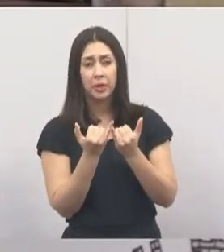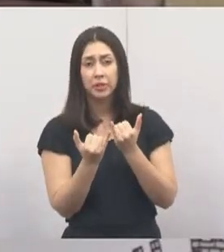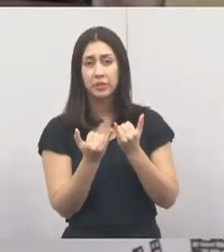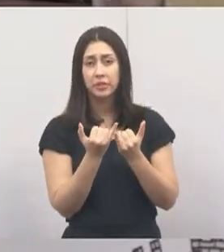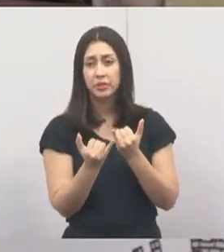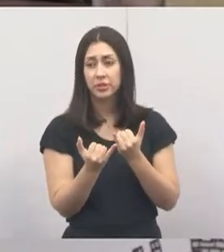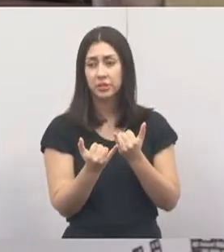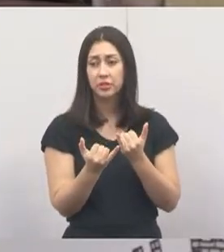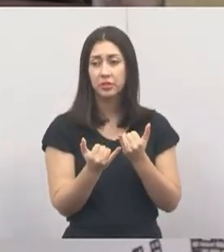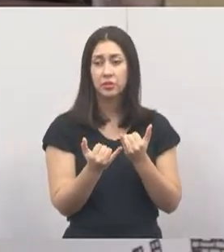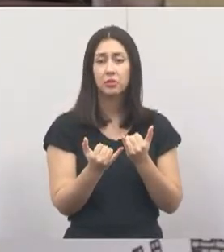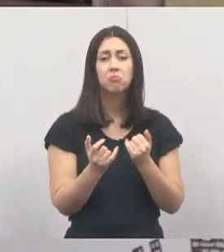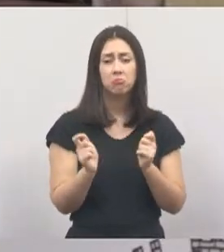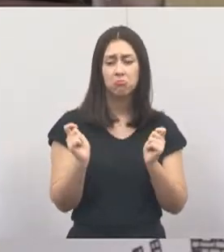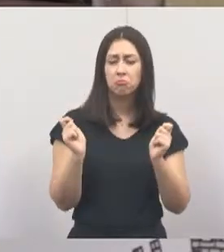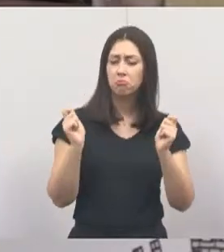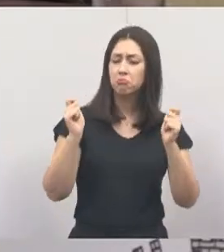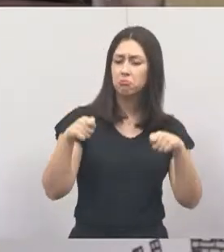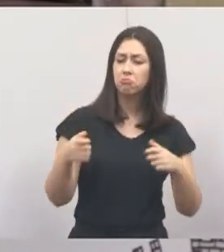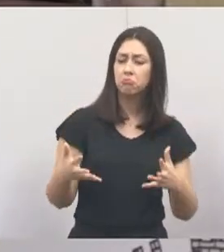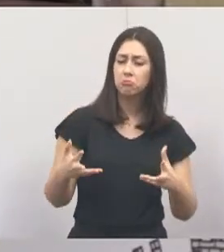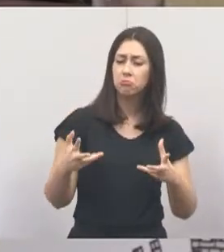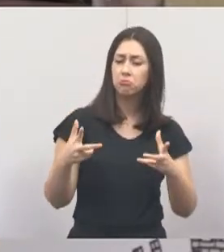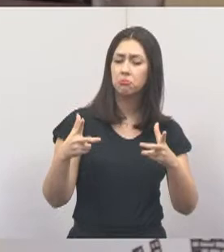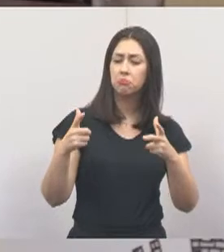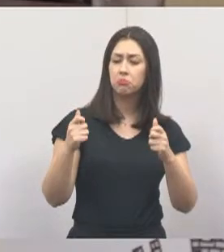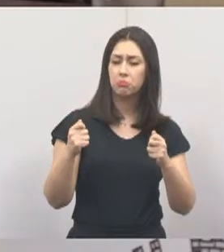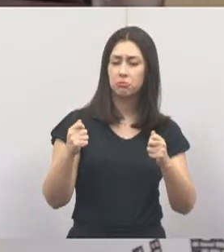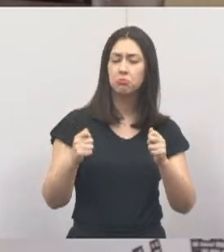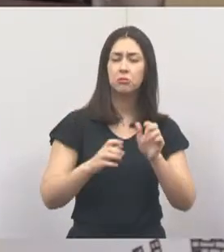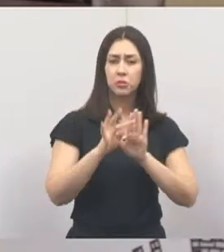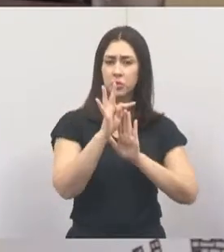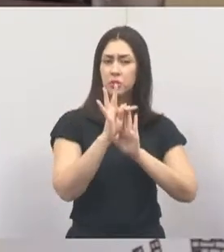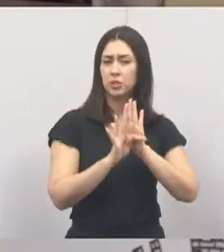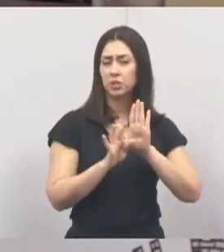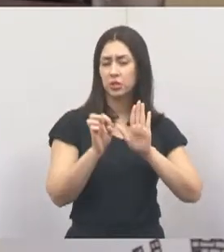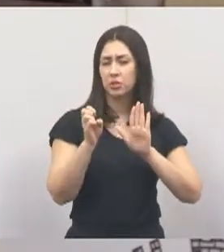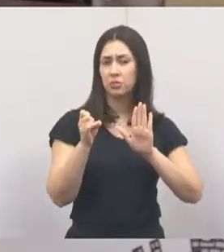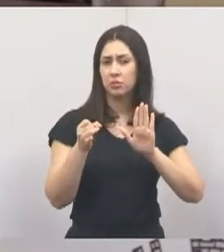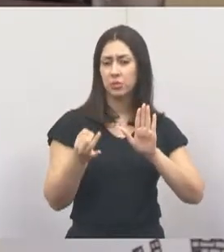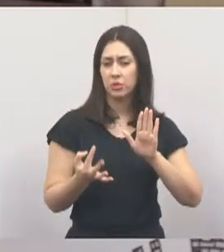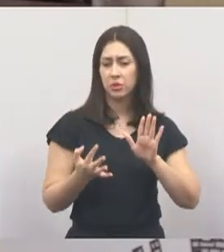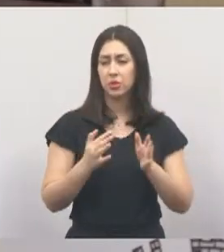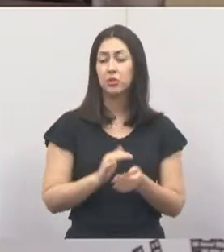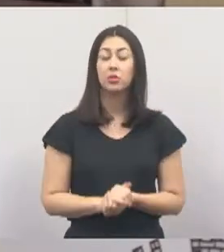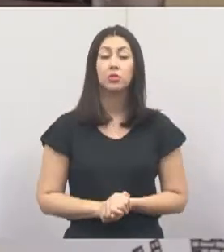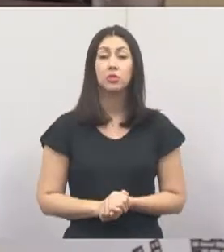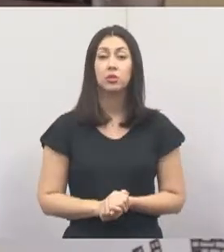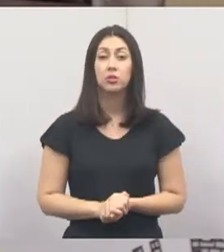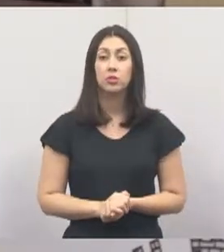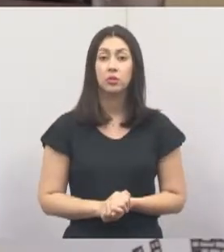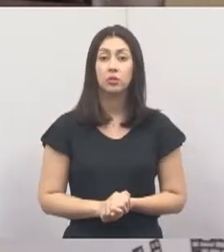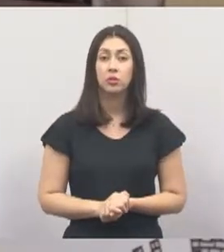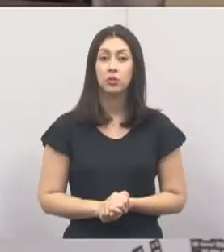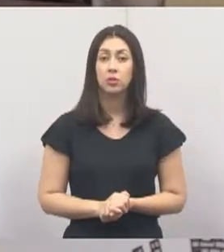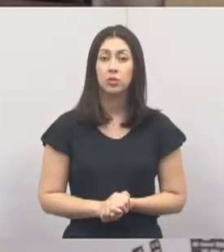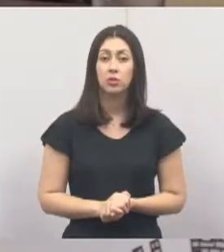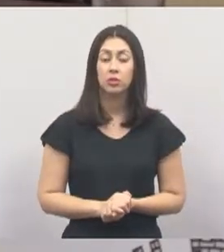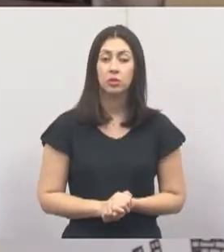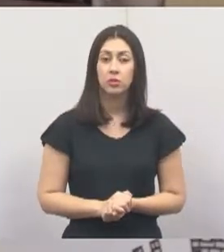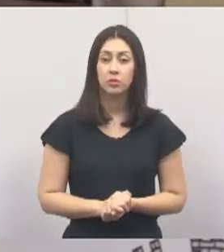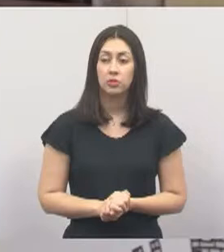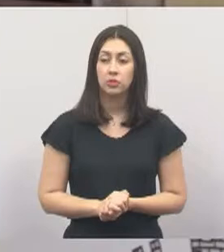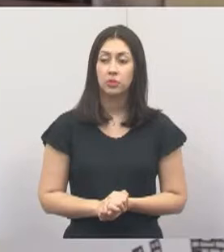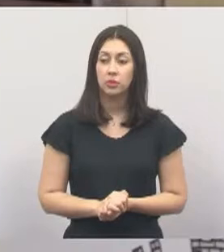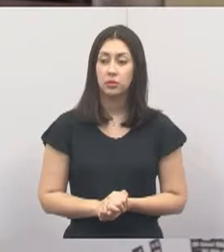fica suprida a qualificação constante do caput deste artigo, salvo exigência legal em contrário.